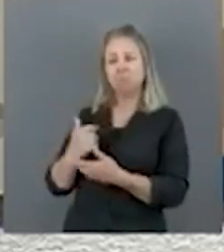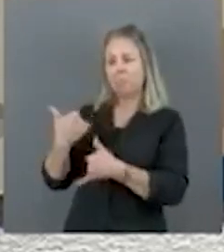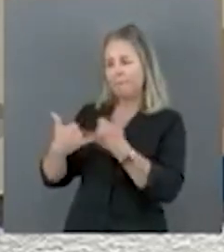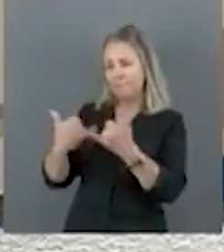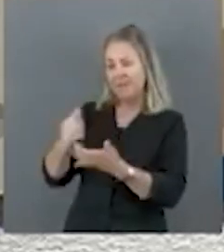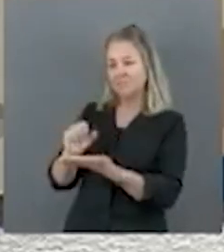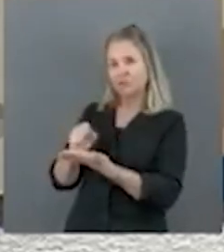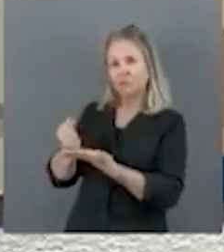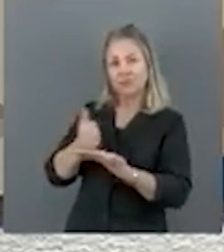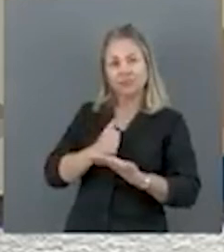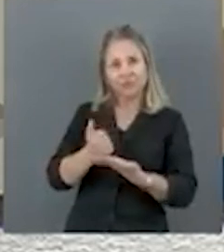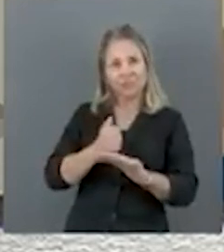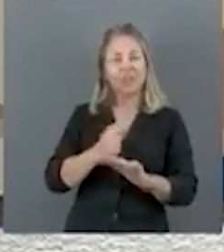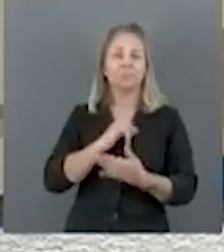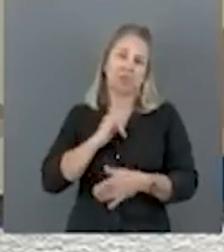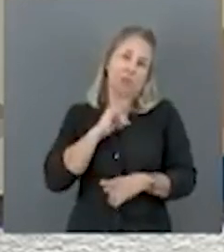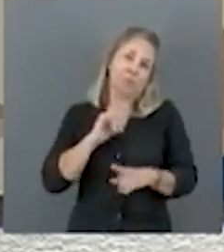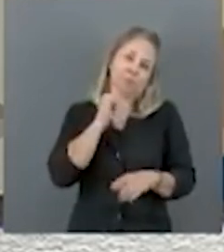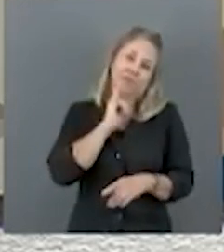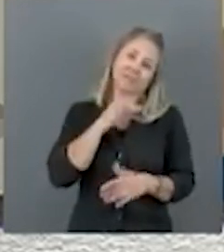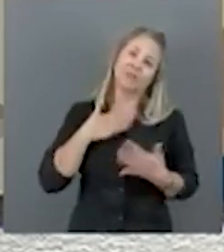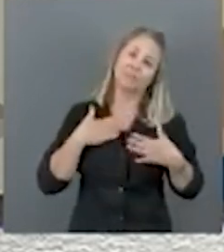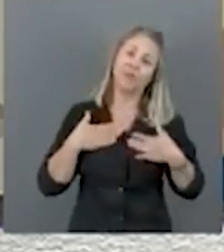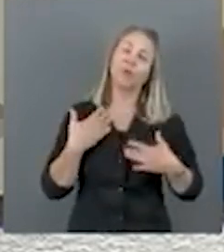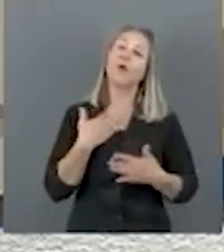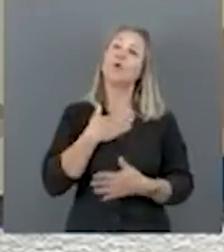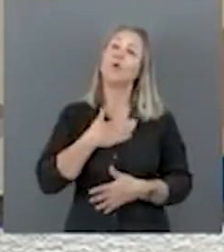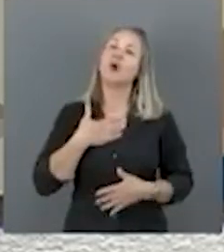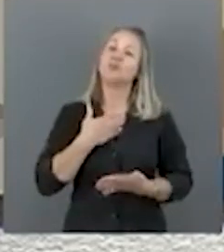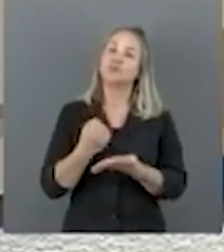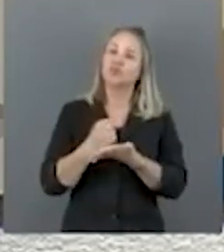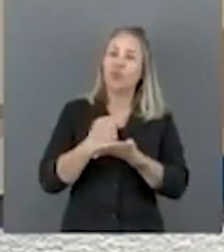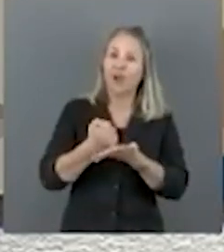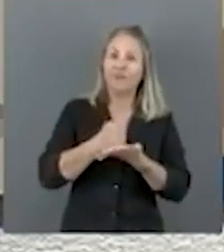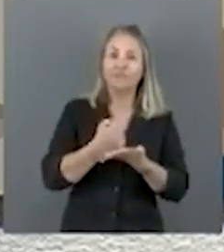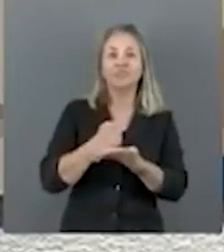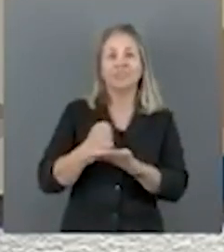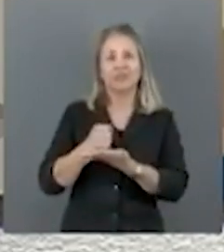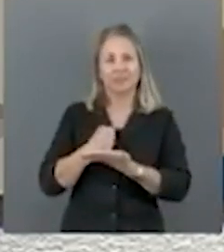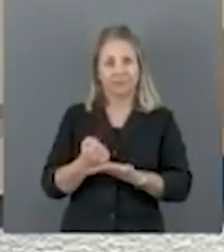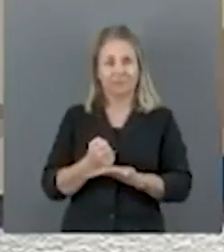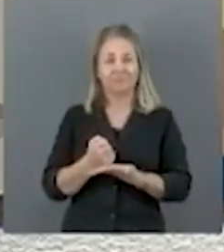Eu, inclusive, tá? Quer dizer que eu jogo videogame. Jogo mesmo, senador.